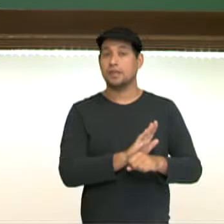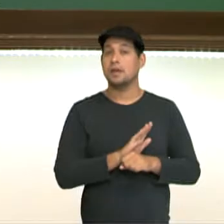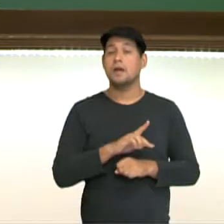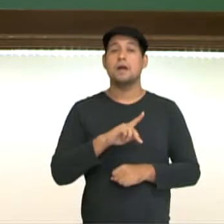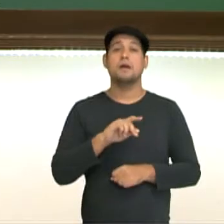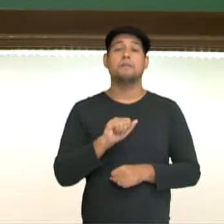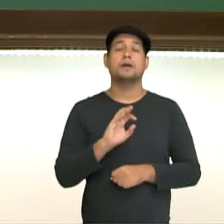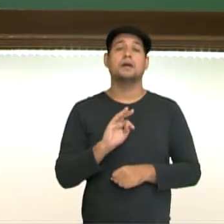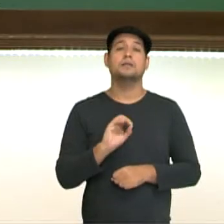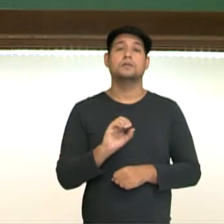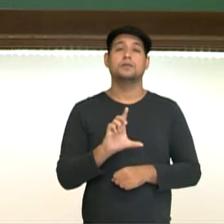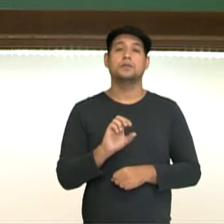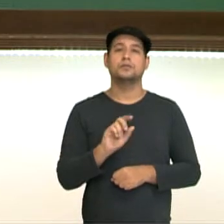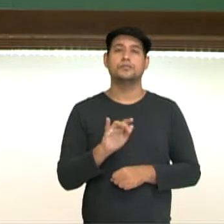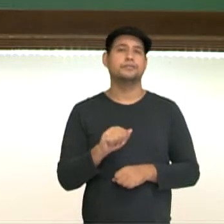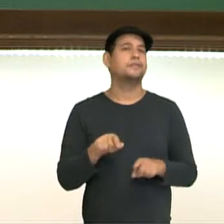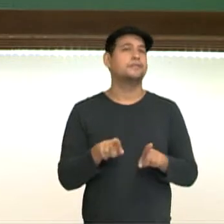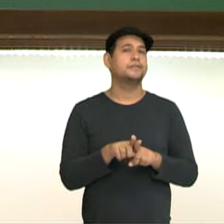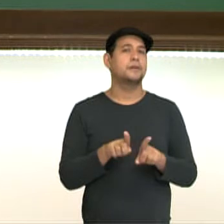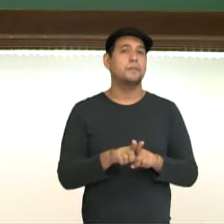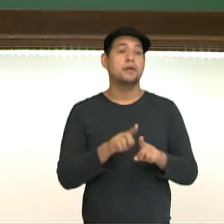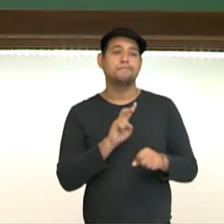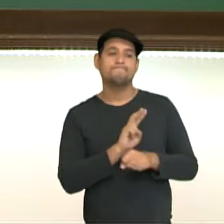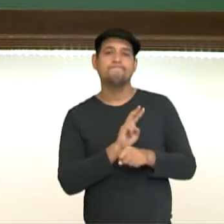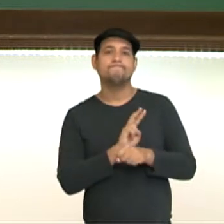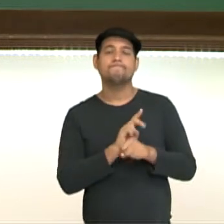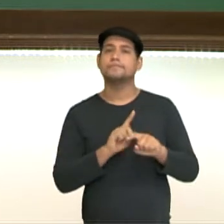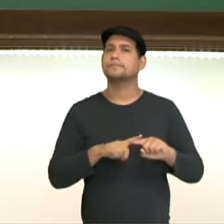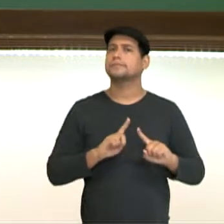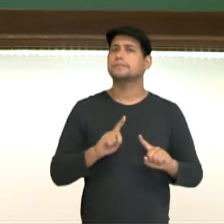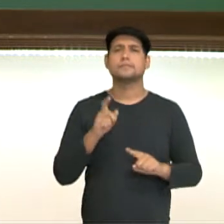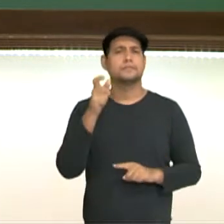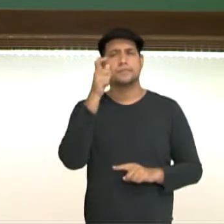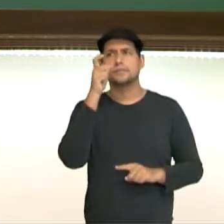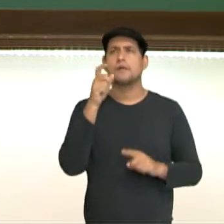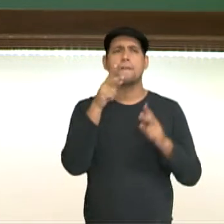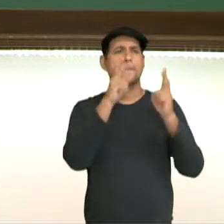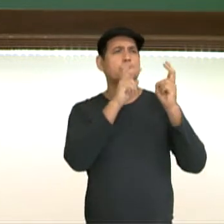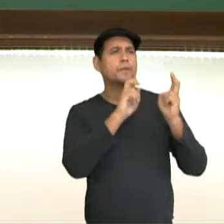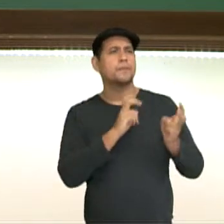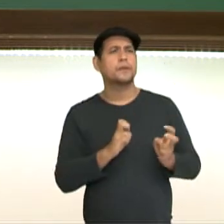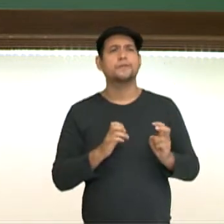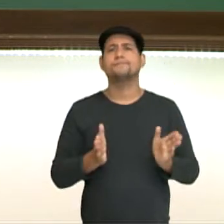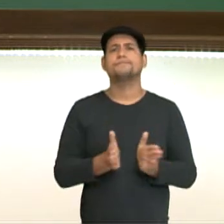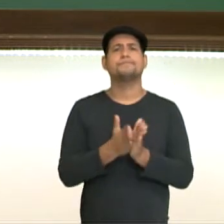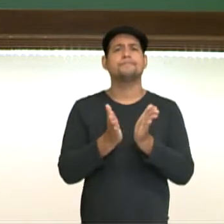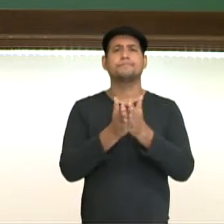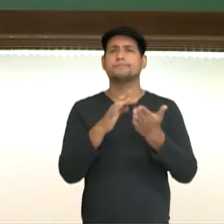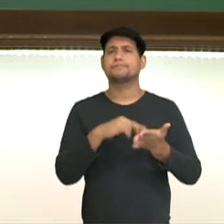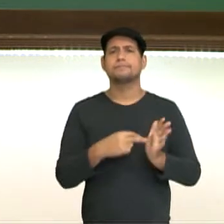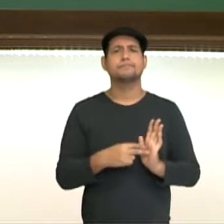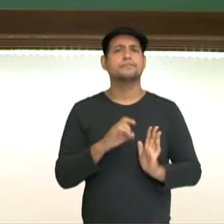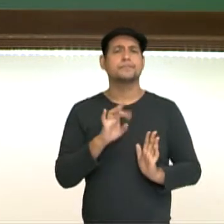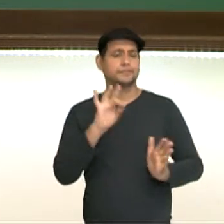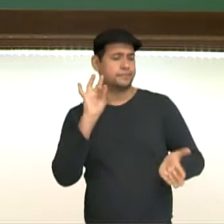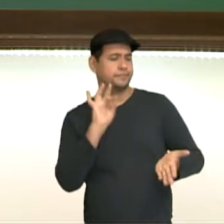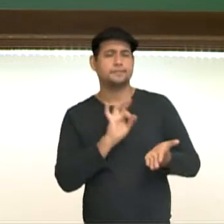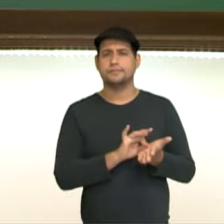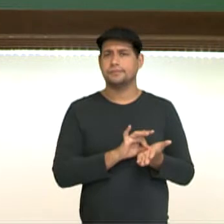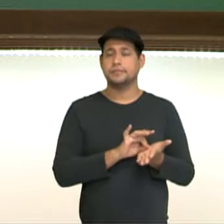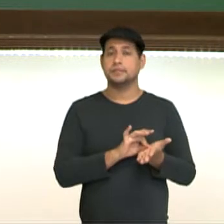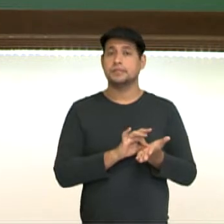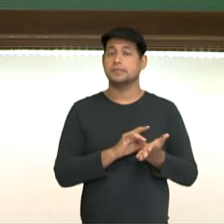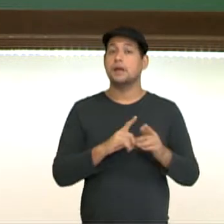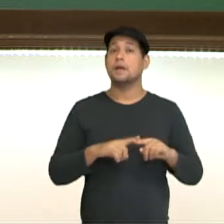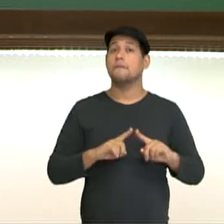patologias, quanto mais o índice preventivo. Por isso é interessante observar que a pobreza não é o rendimento efetivo, e